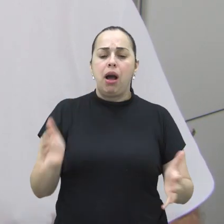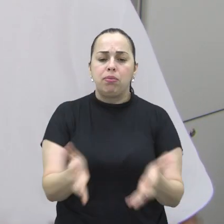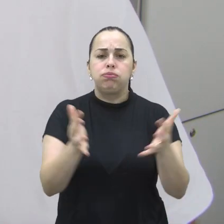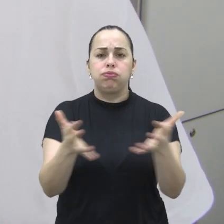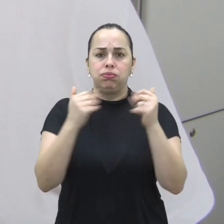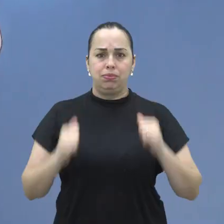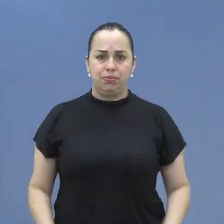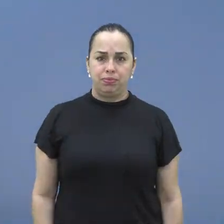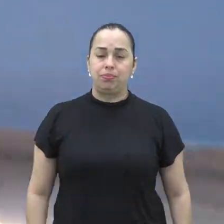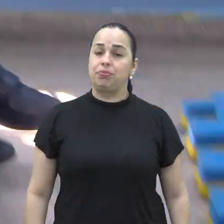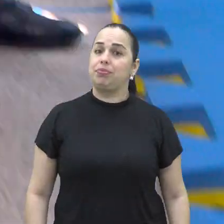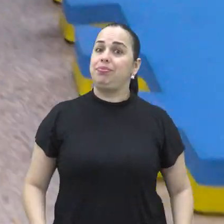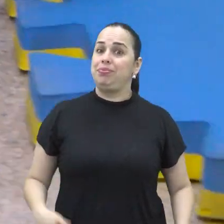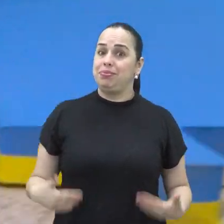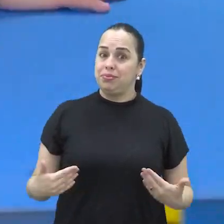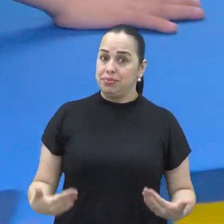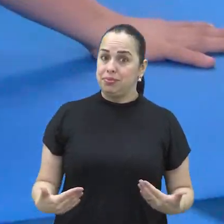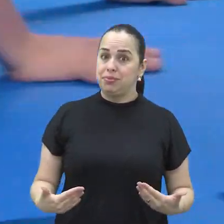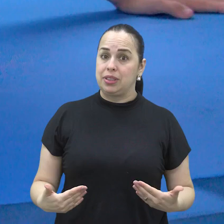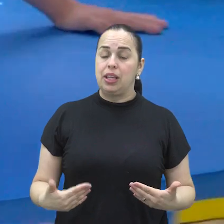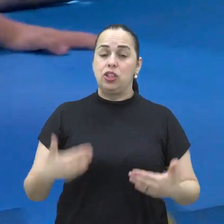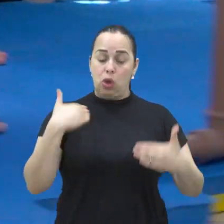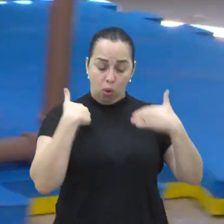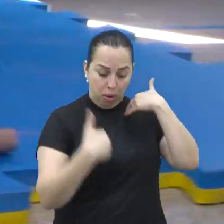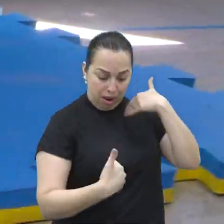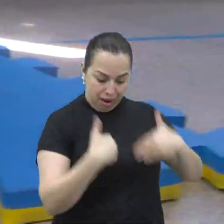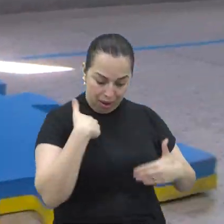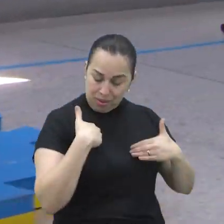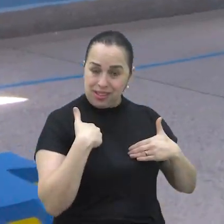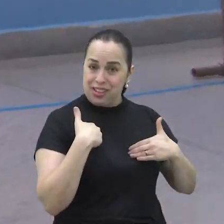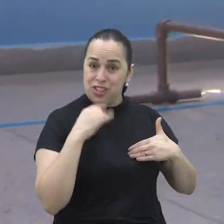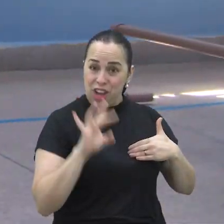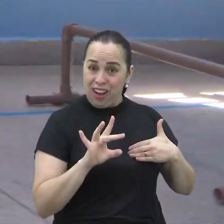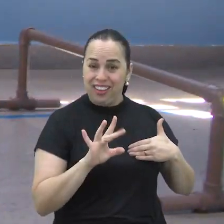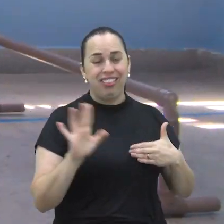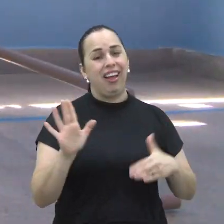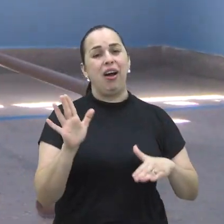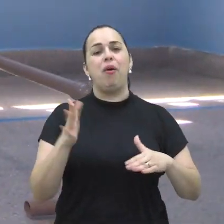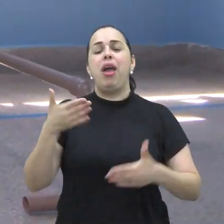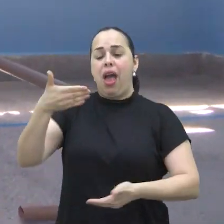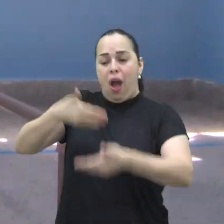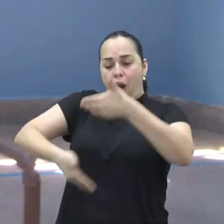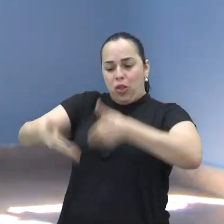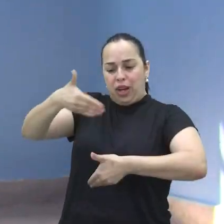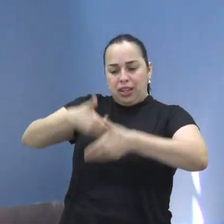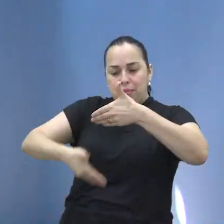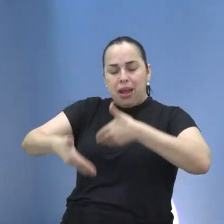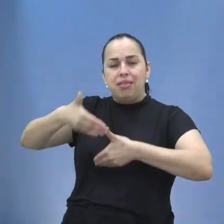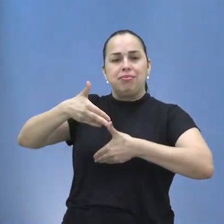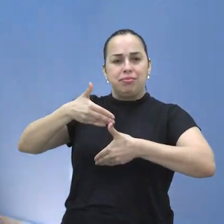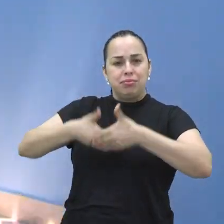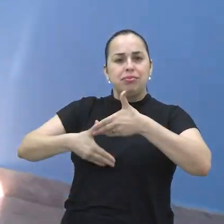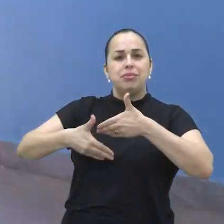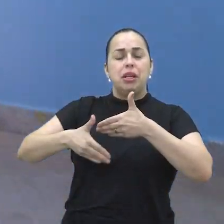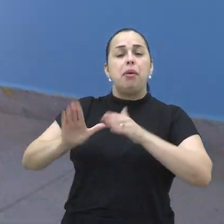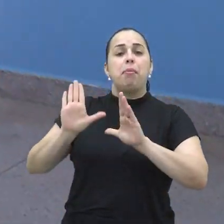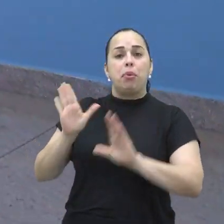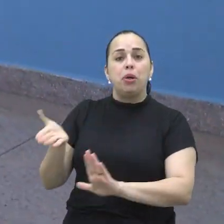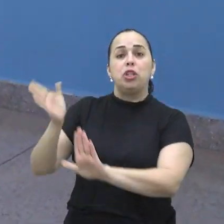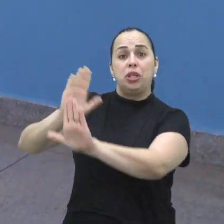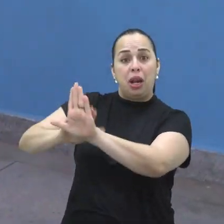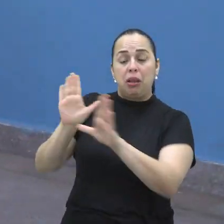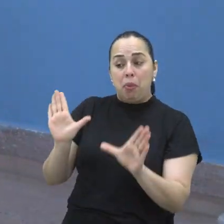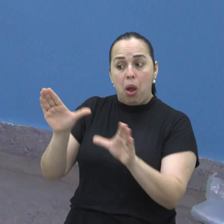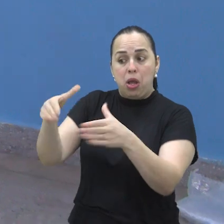com essas pessoas. E mais do que a parte física, a estimulação é um tratamento que envolve o trabalho de uma